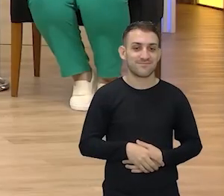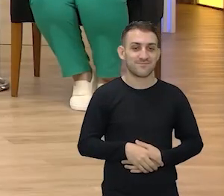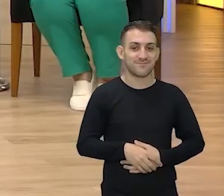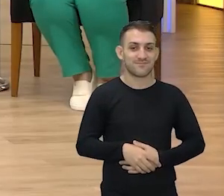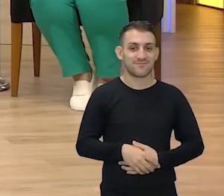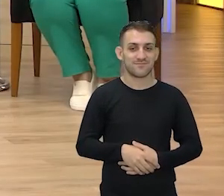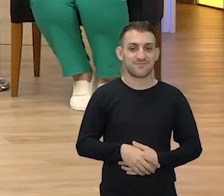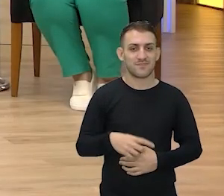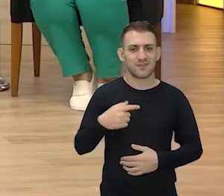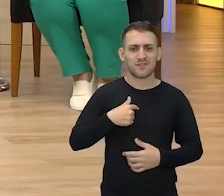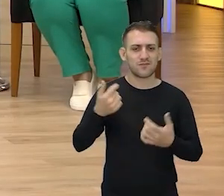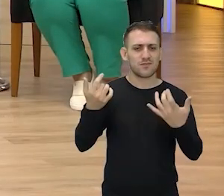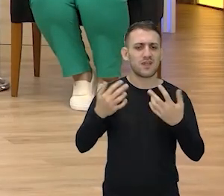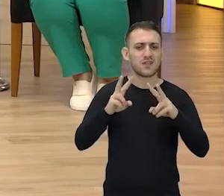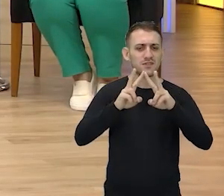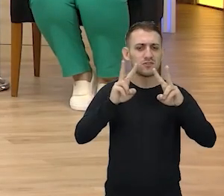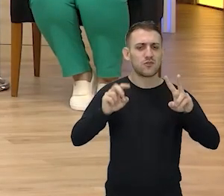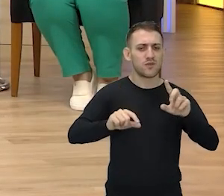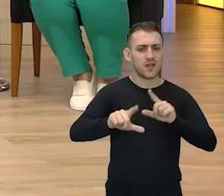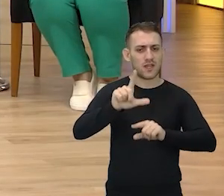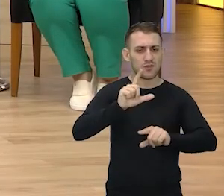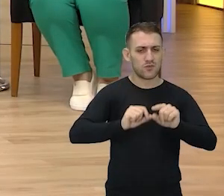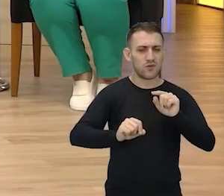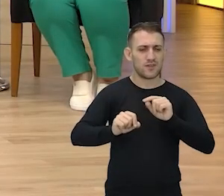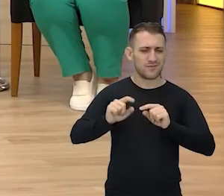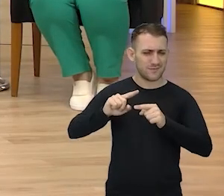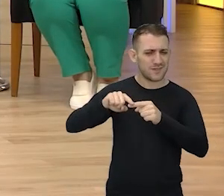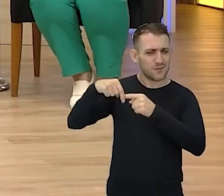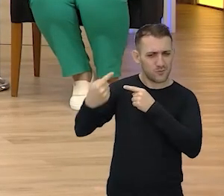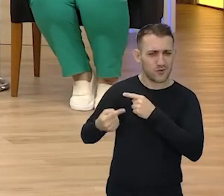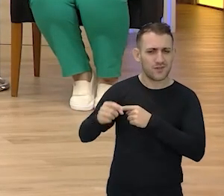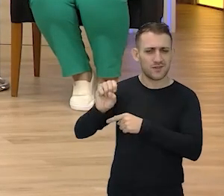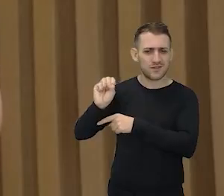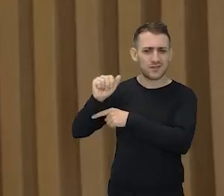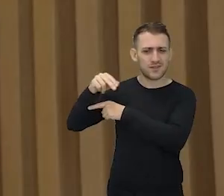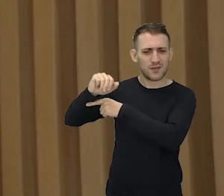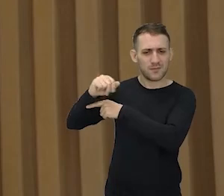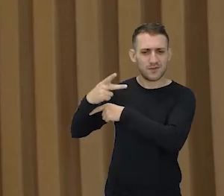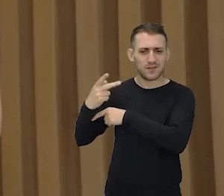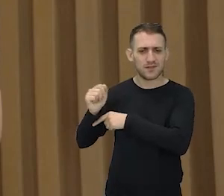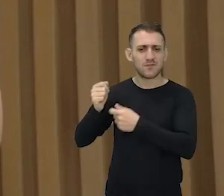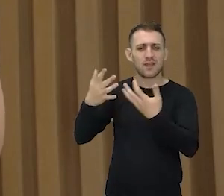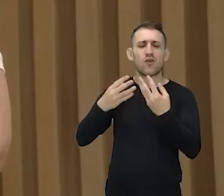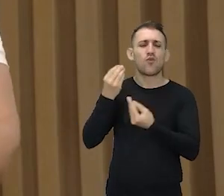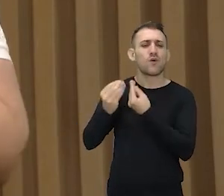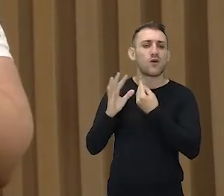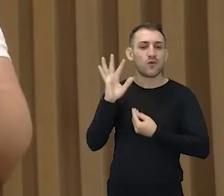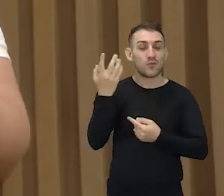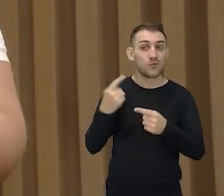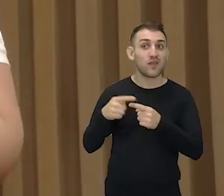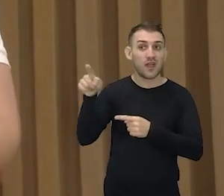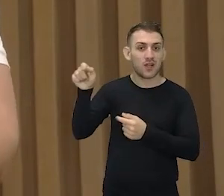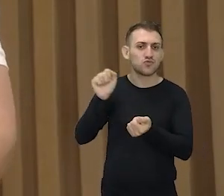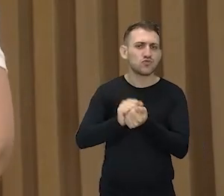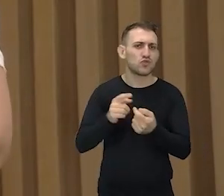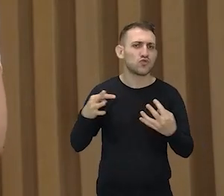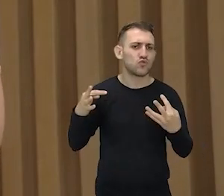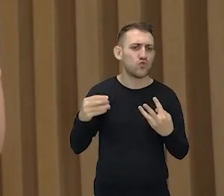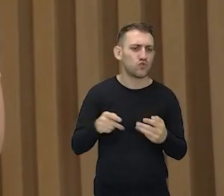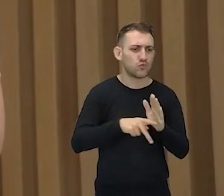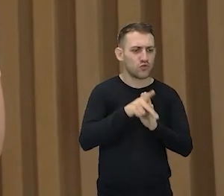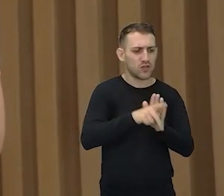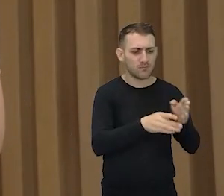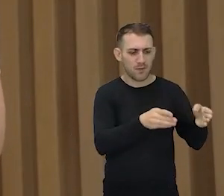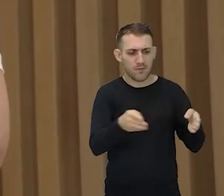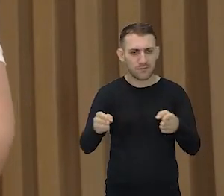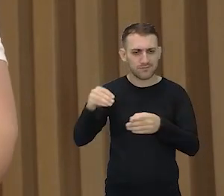Eu vou contar um pouquinho sobre a escolha, que aí a Samanta vai contar exatamente como aconteceu, porque é ela que acompanhou todo esse projeto lá na